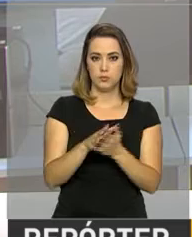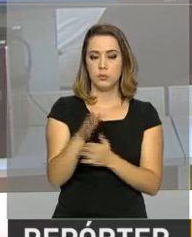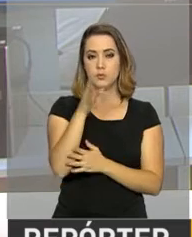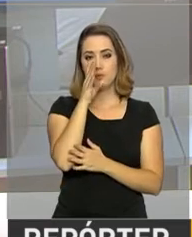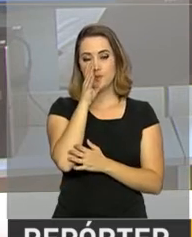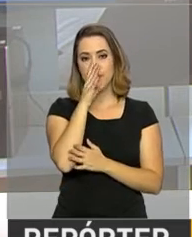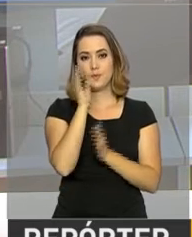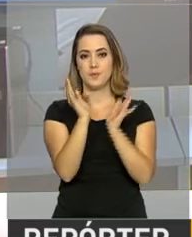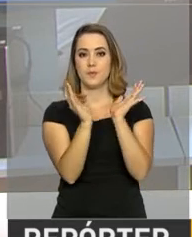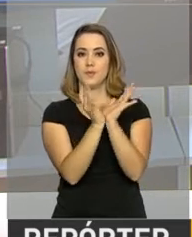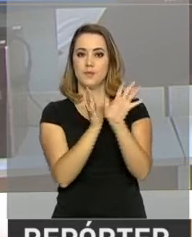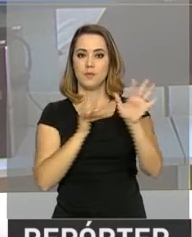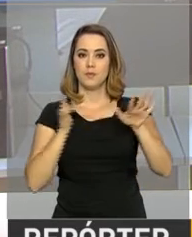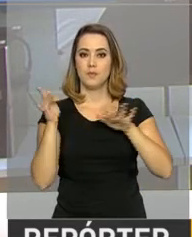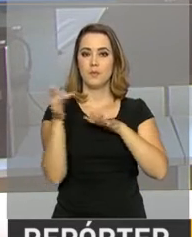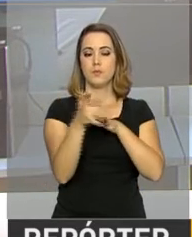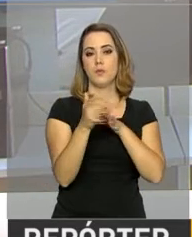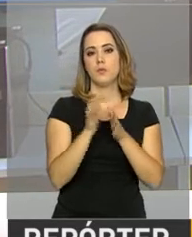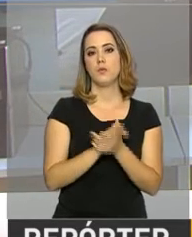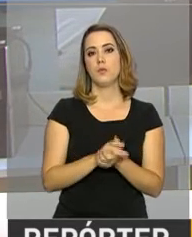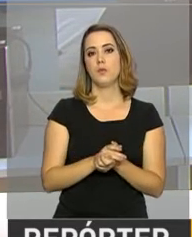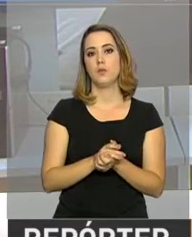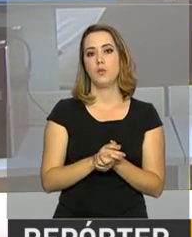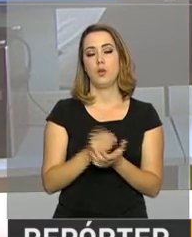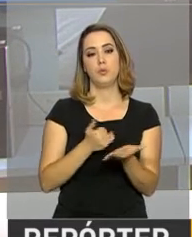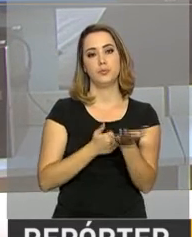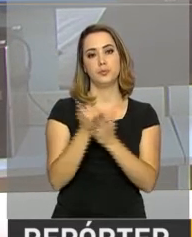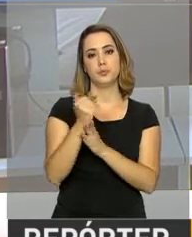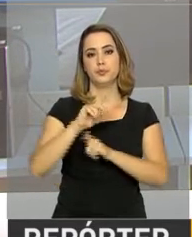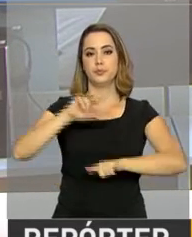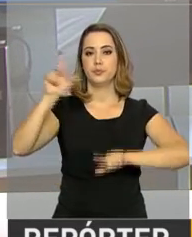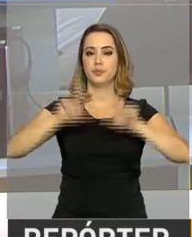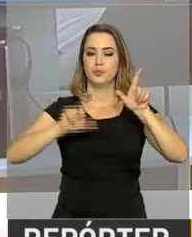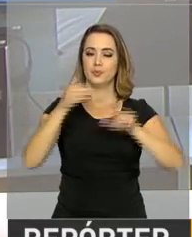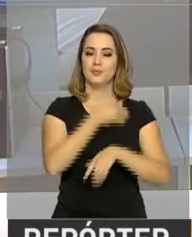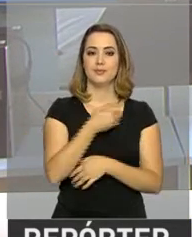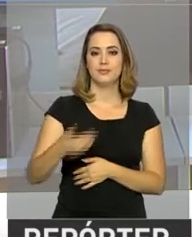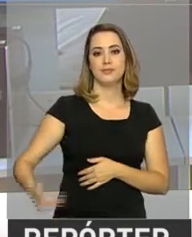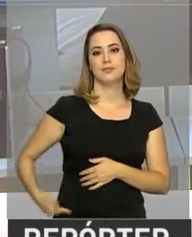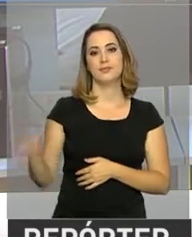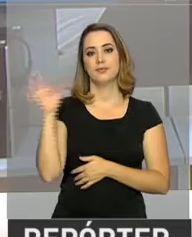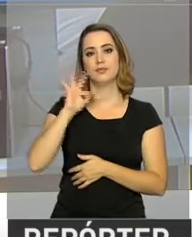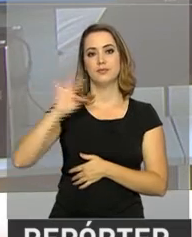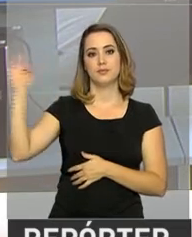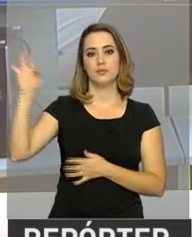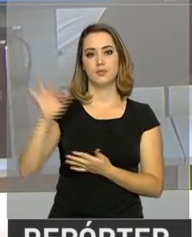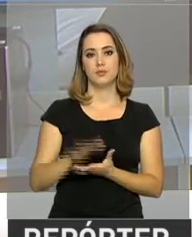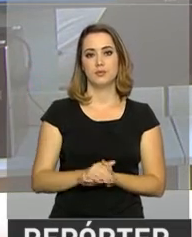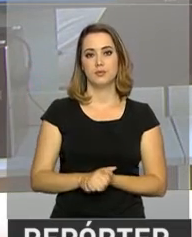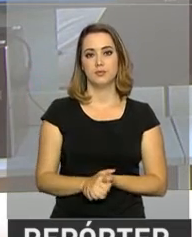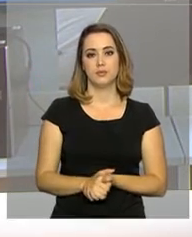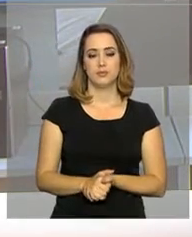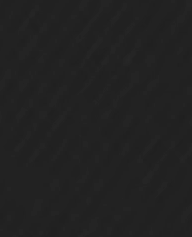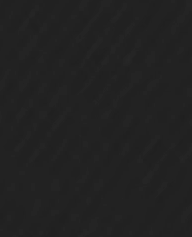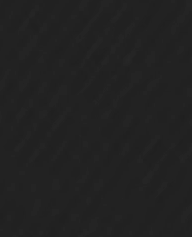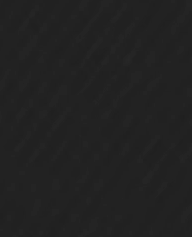acompanhe as novidades também pelas nossas redes sociais continue com a gente aqui na nbr a tv do governo federal